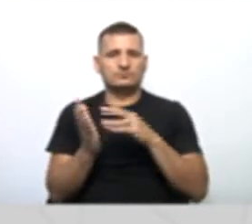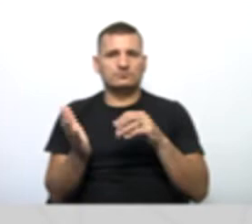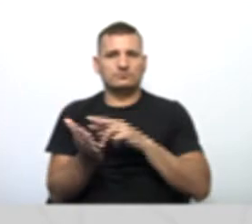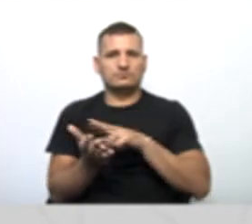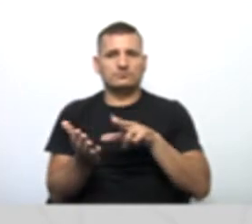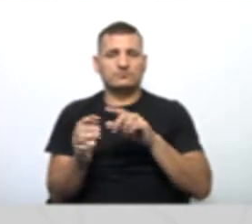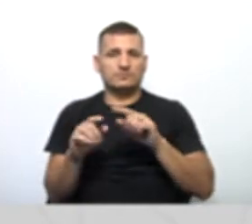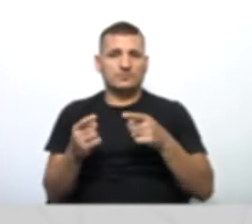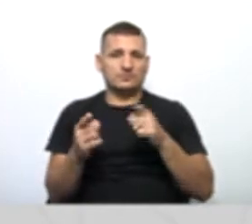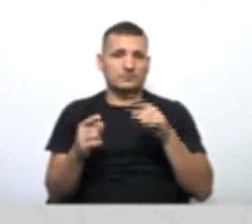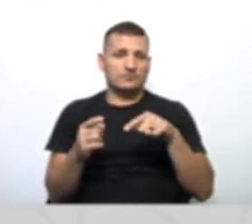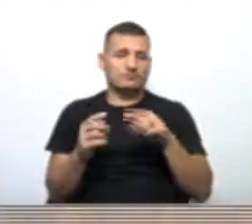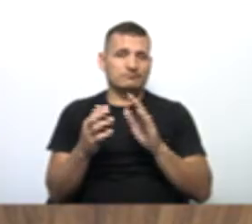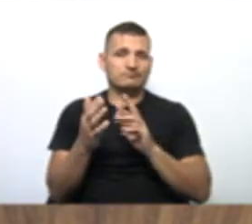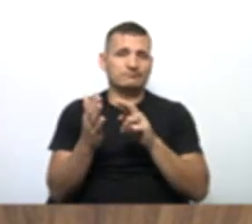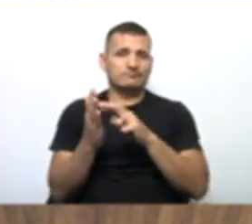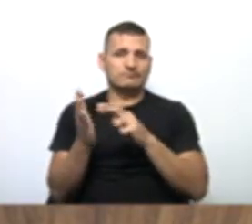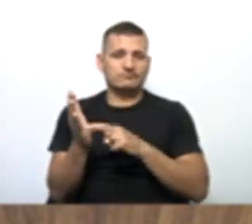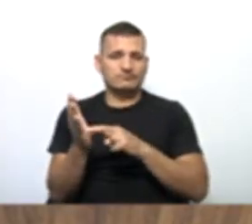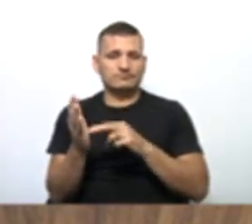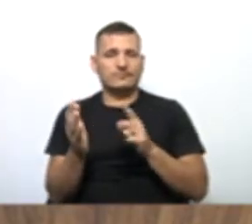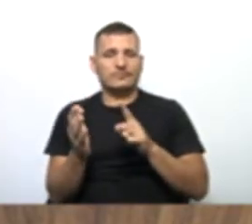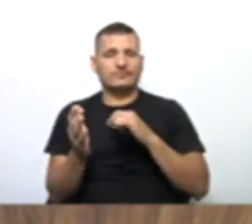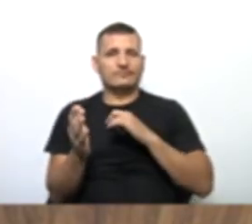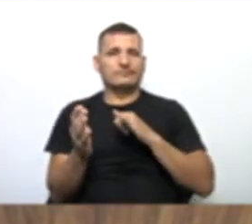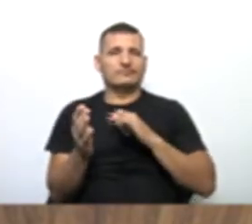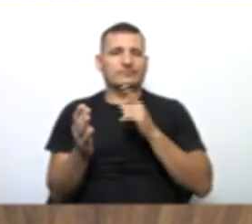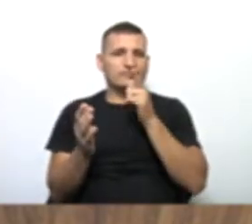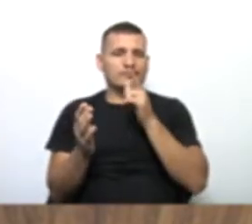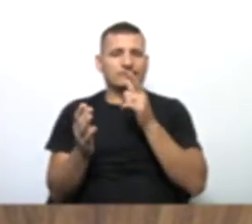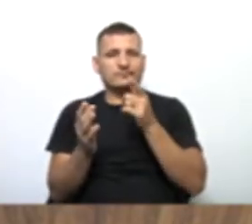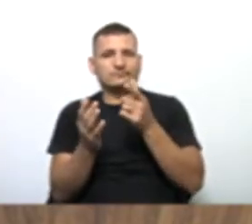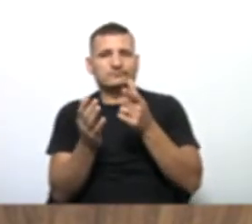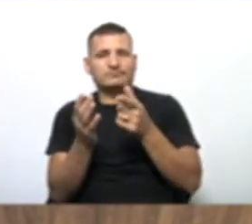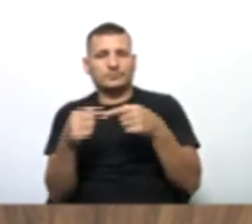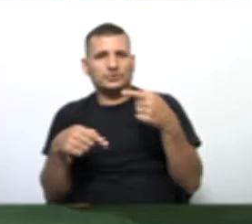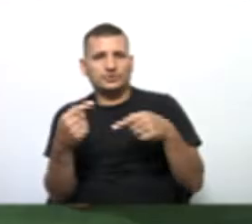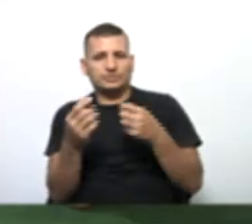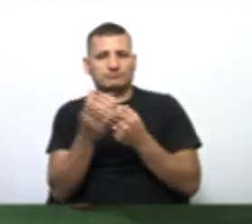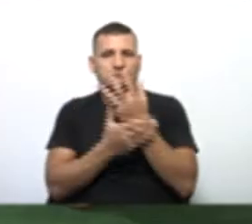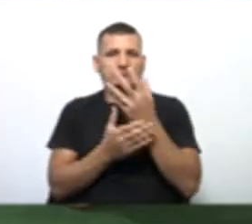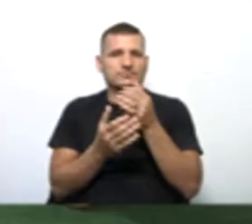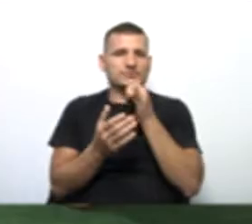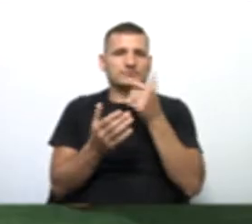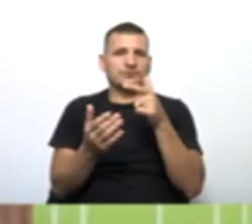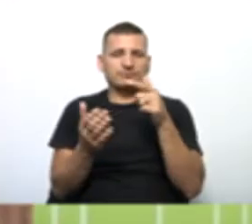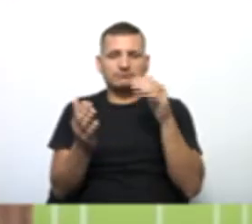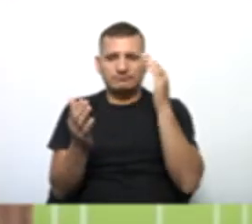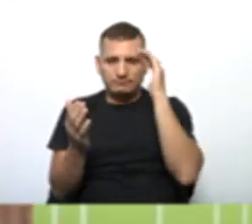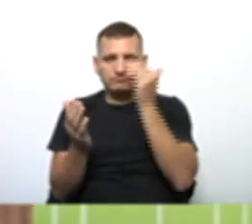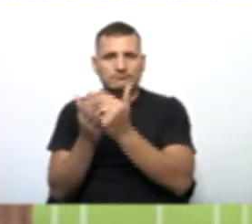com a regra. Não adianta eu criar uma política que não atende à regra de negócio da minha empresa. Isso, exato.